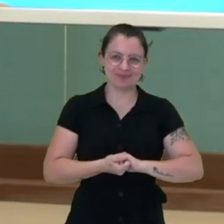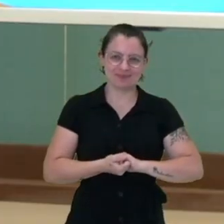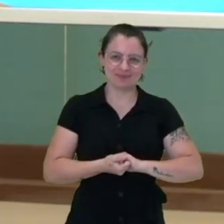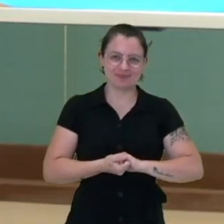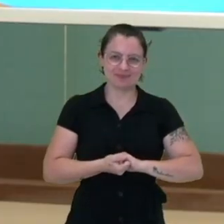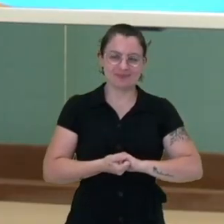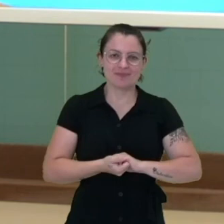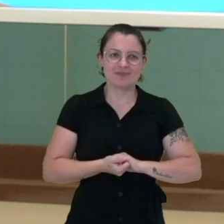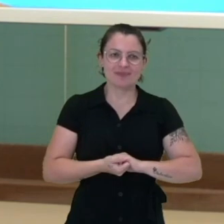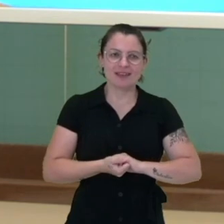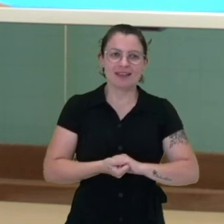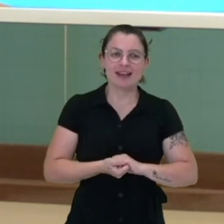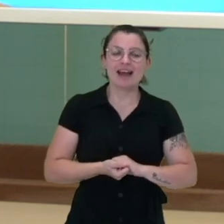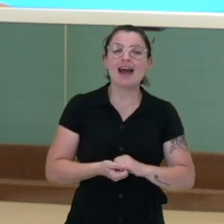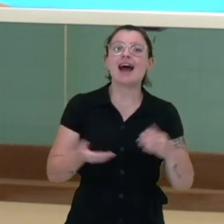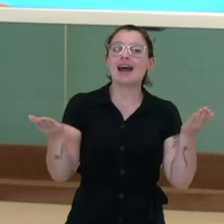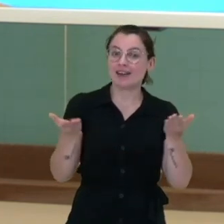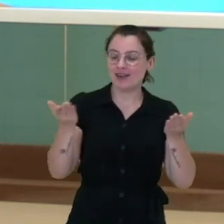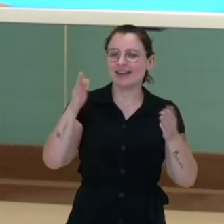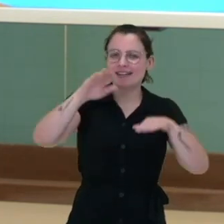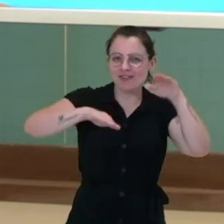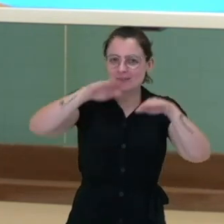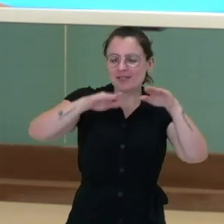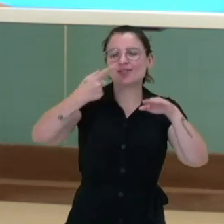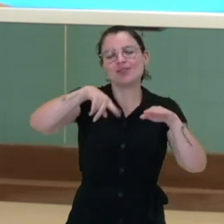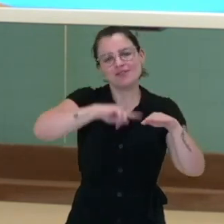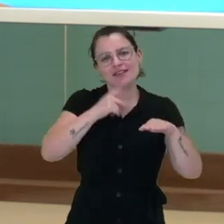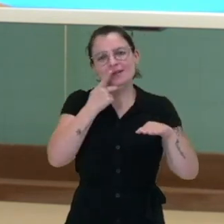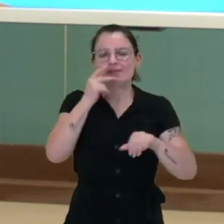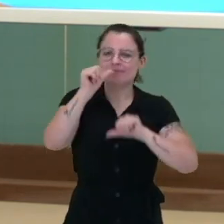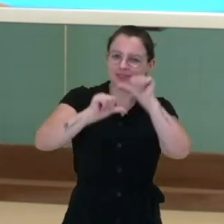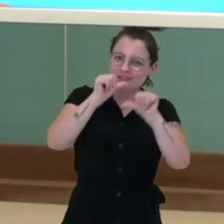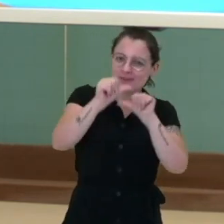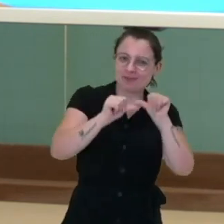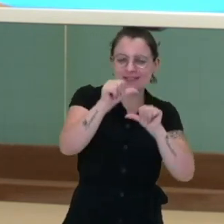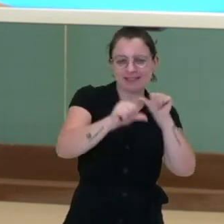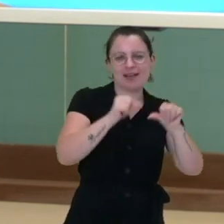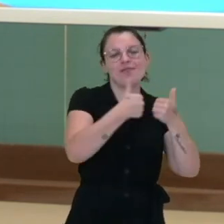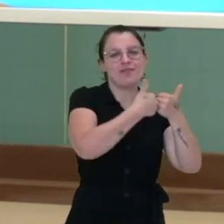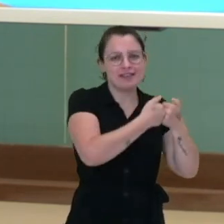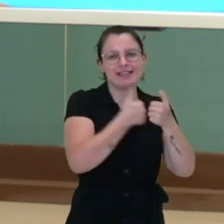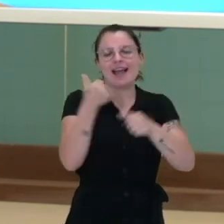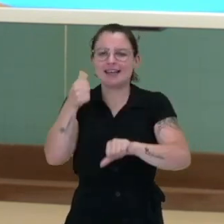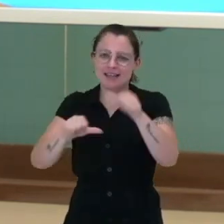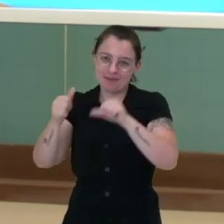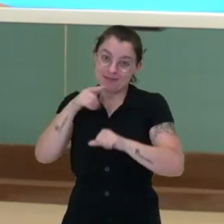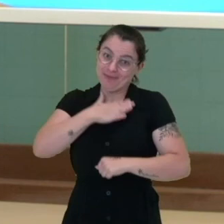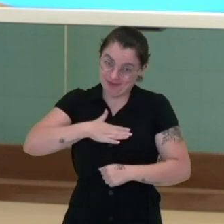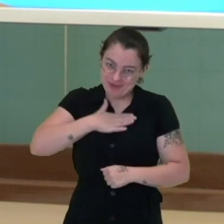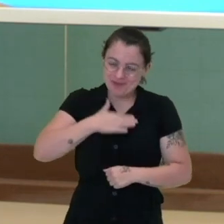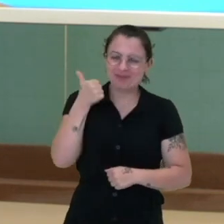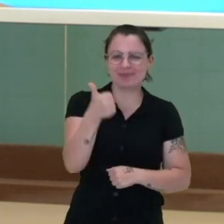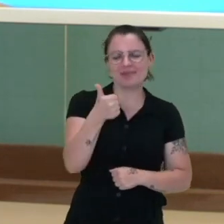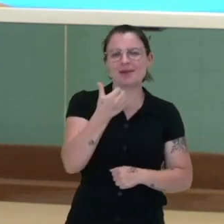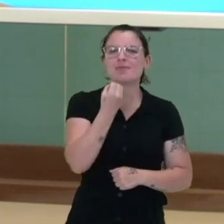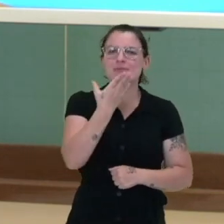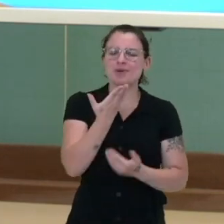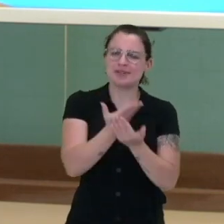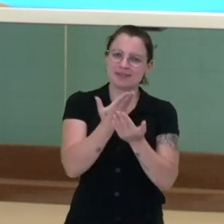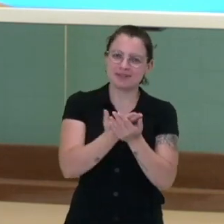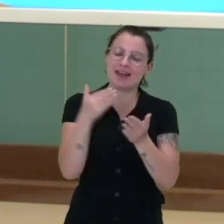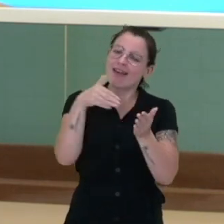Nessa aula de nivelamento, nós falamos de transformações químicas e físicas. Espero que você tenha gostado, bons estudos e até breve!